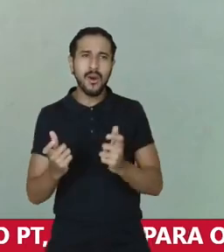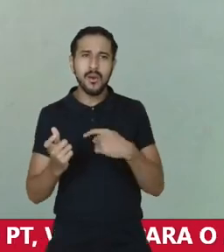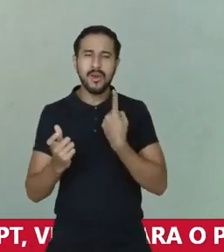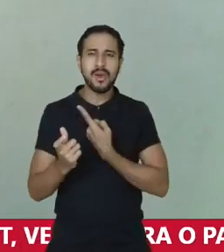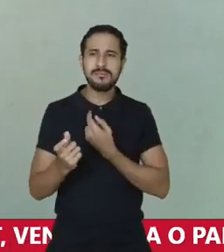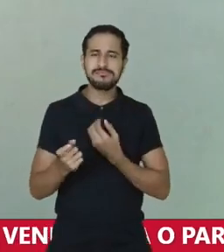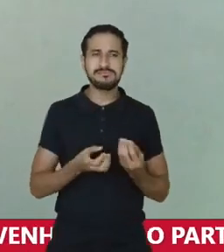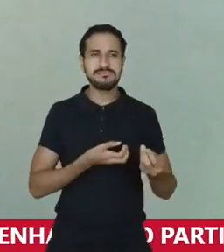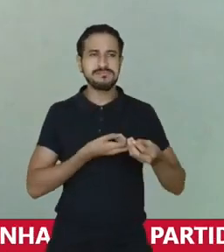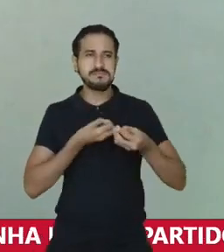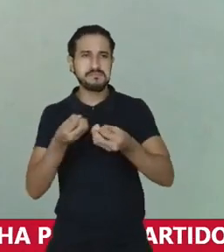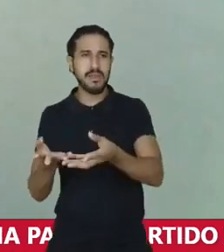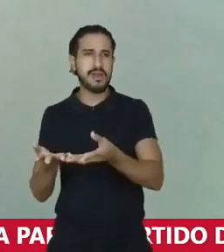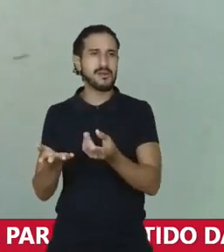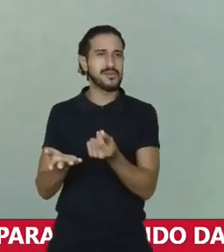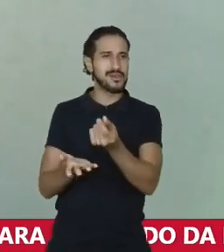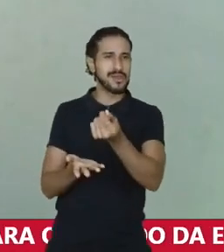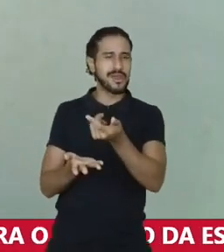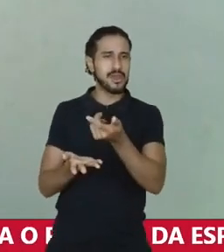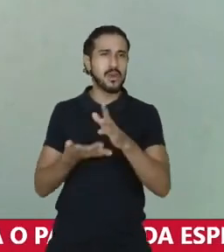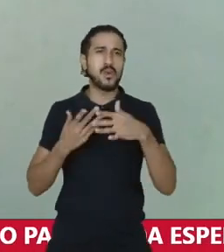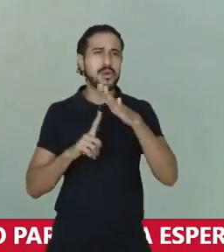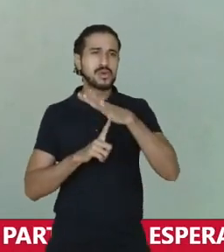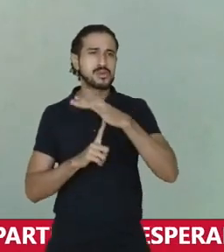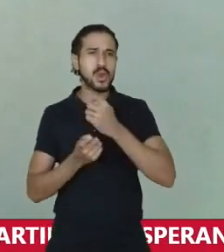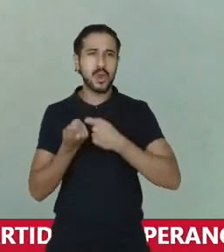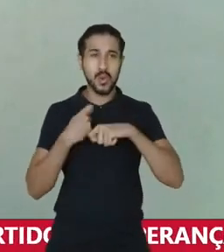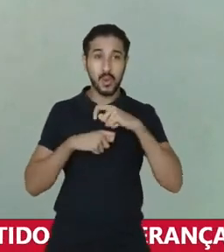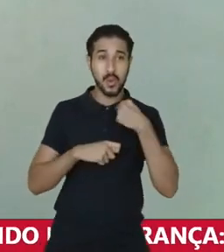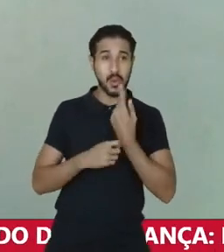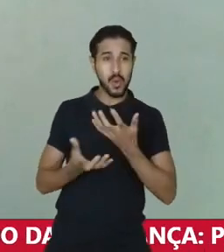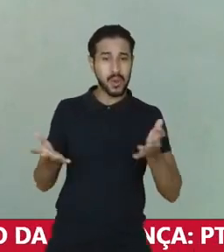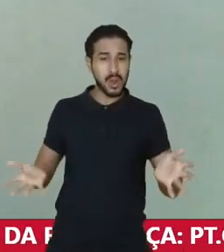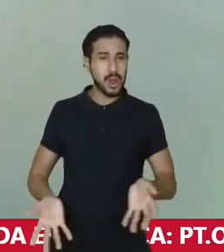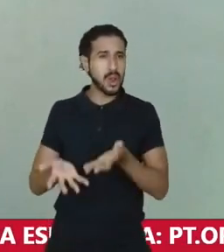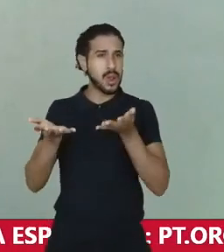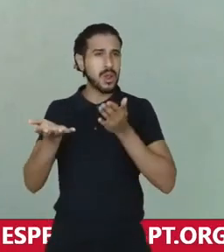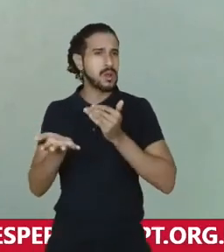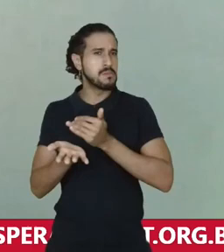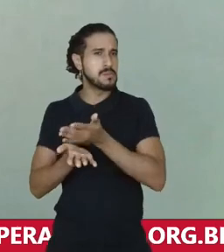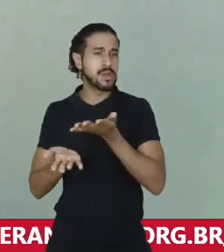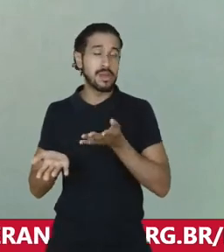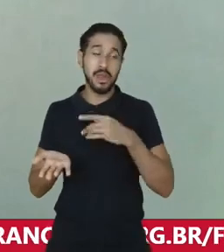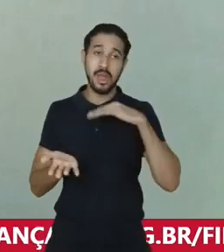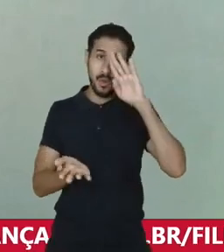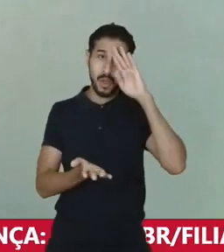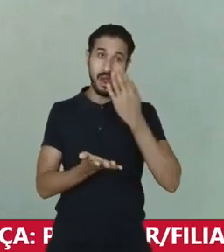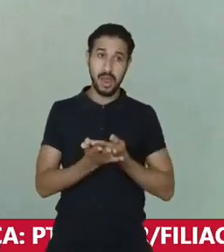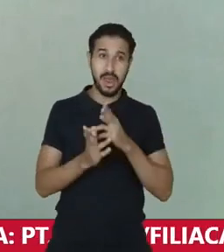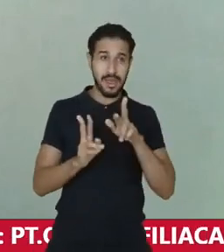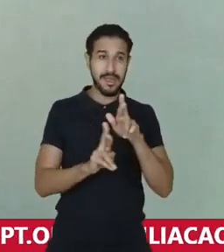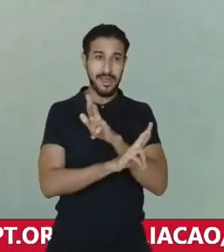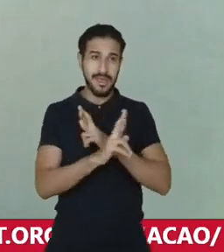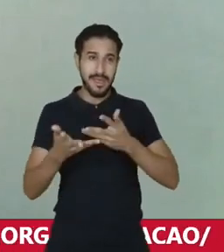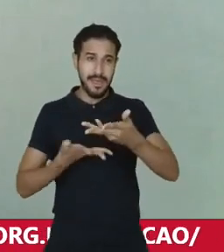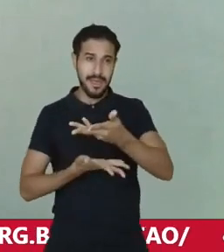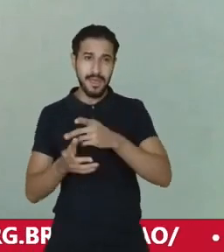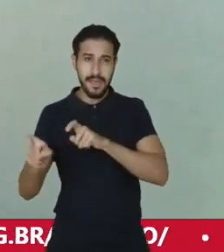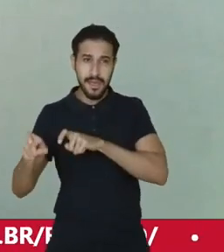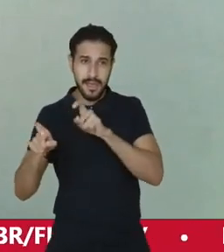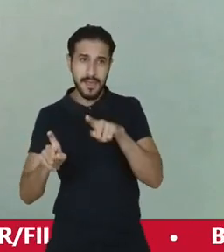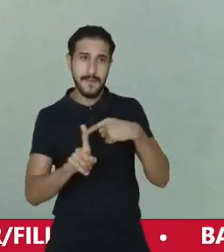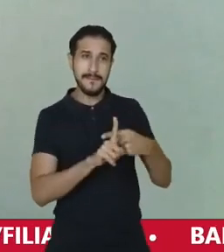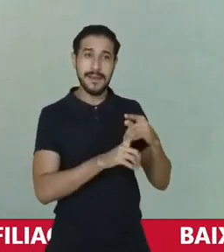estamos colocando o nosso dinheiro, qual o tipo de economia que a gente está fomentando, né? Então, eu acredito que essa relação entre campo